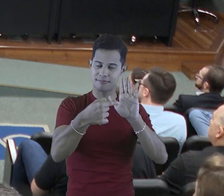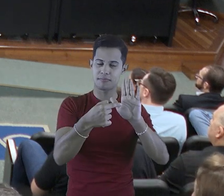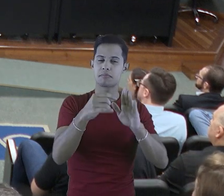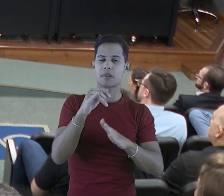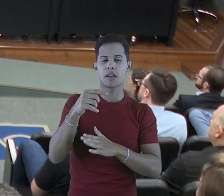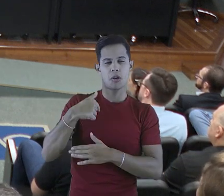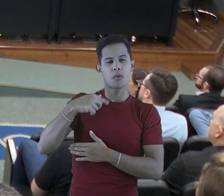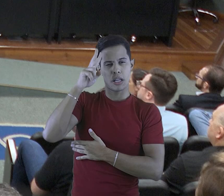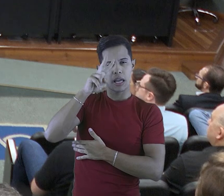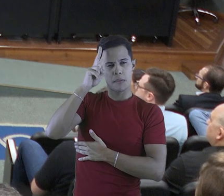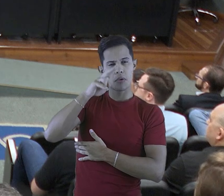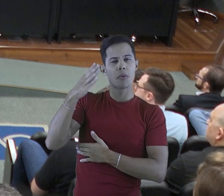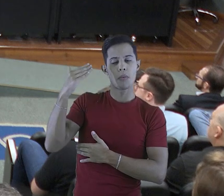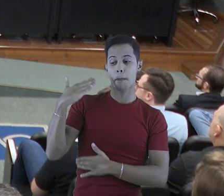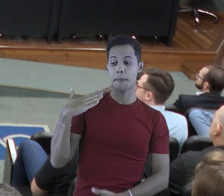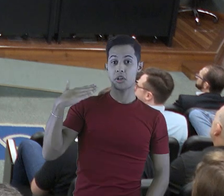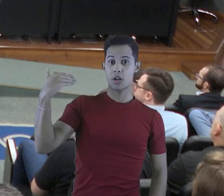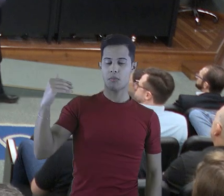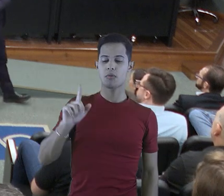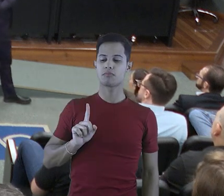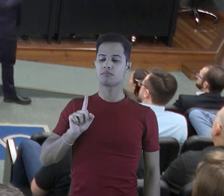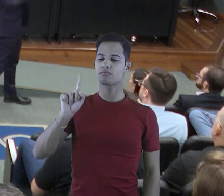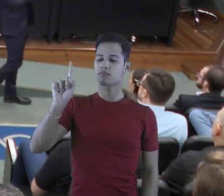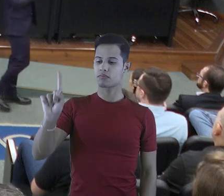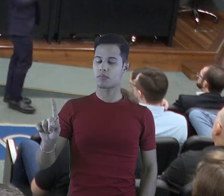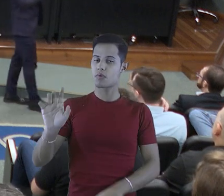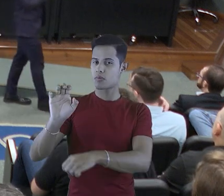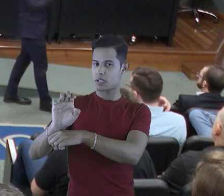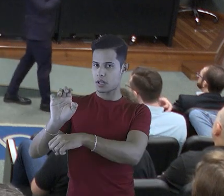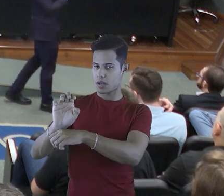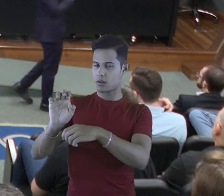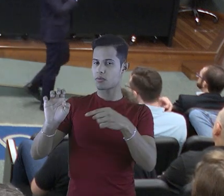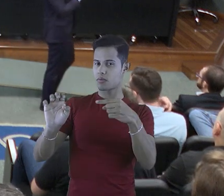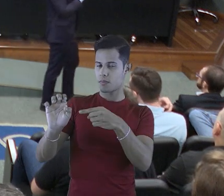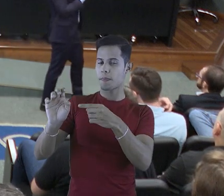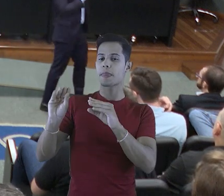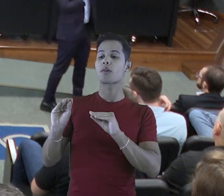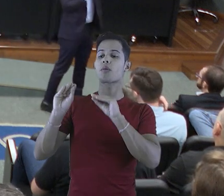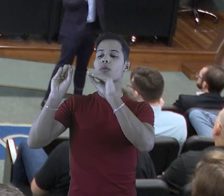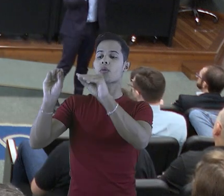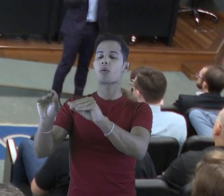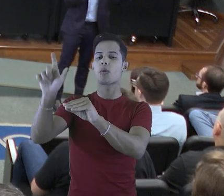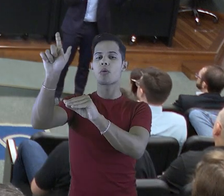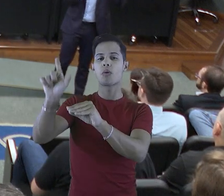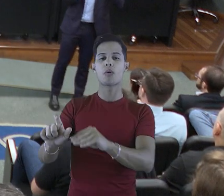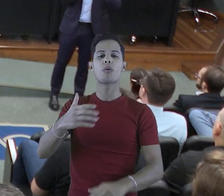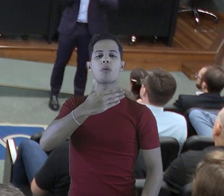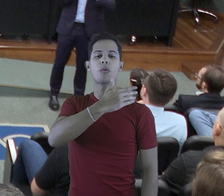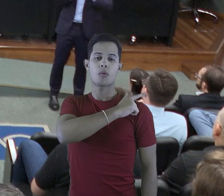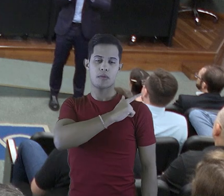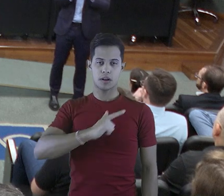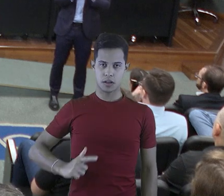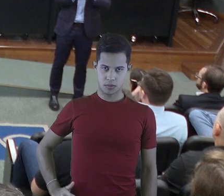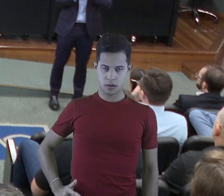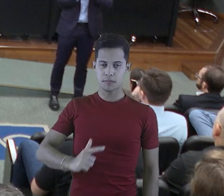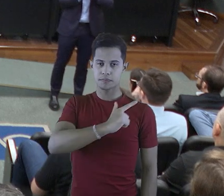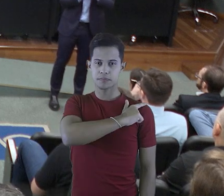consultoria em um estado em que eles tinham colocado lá o governador como